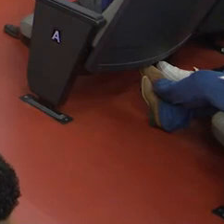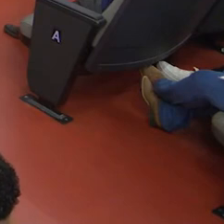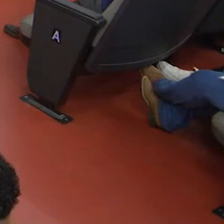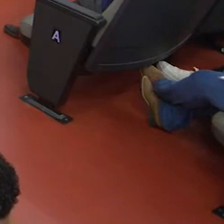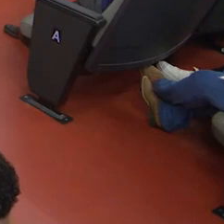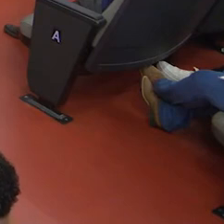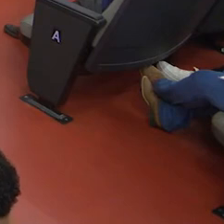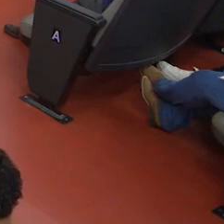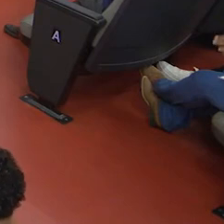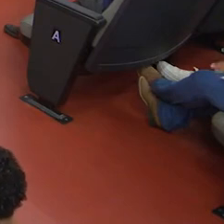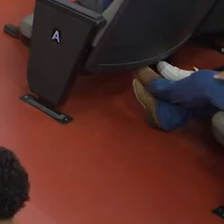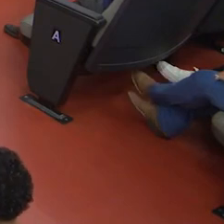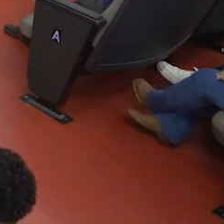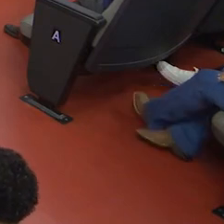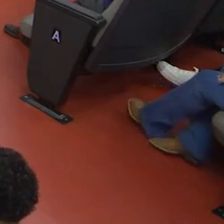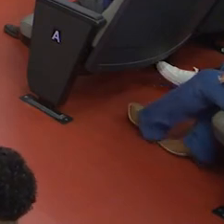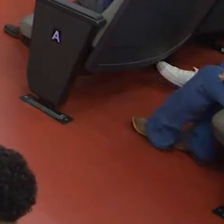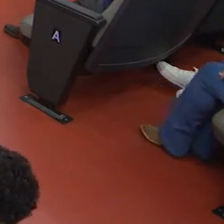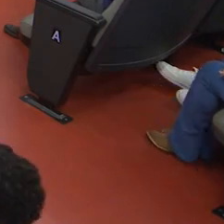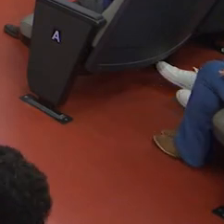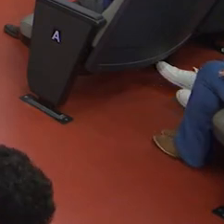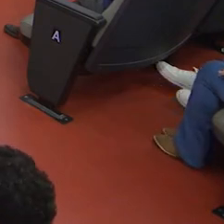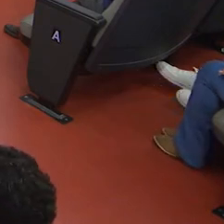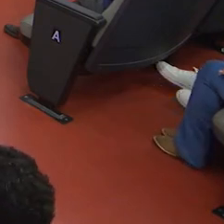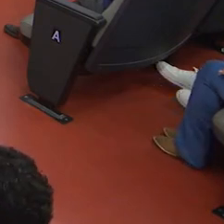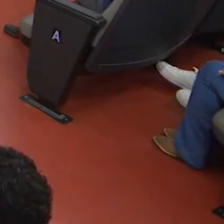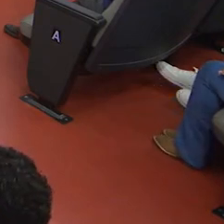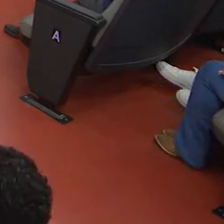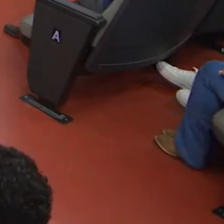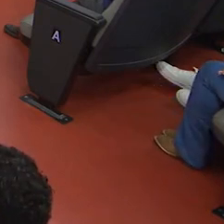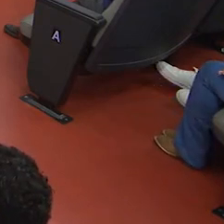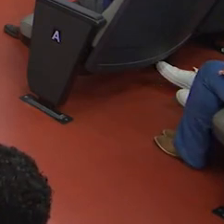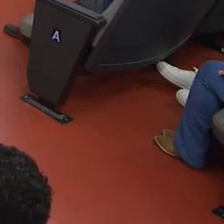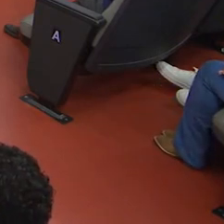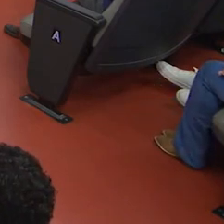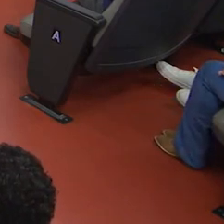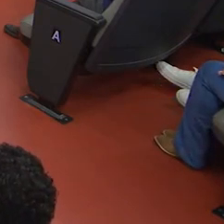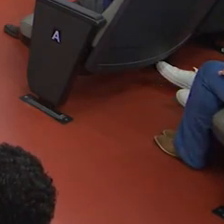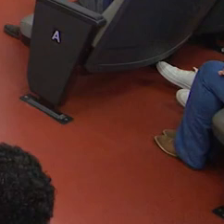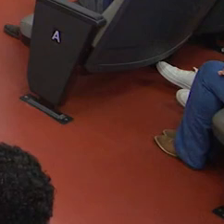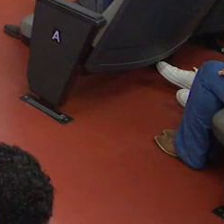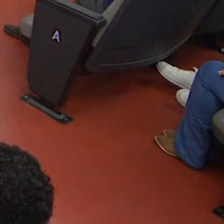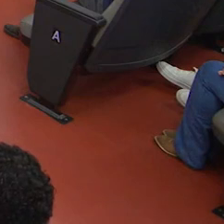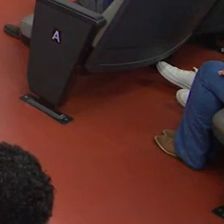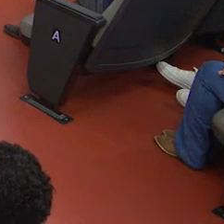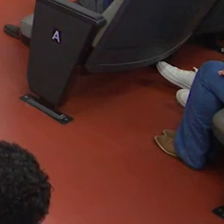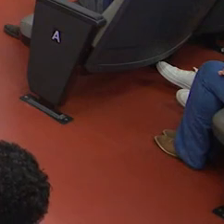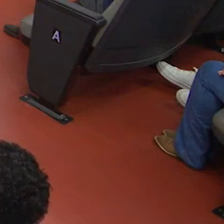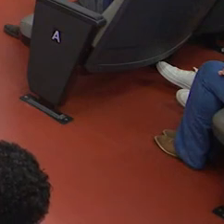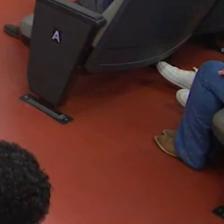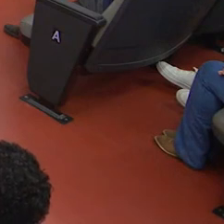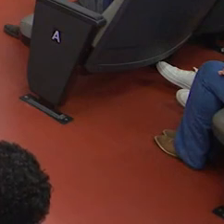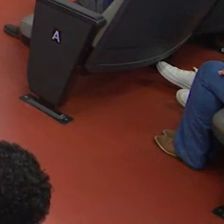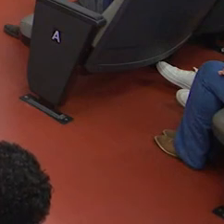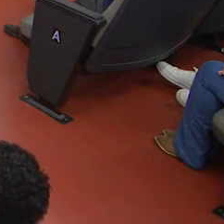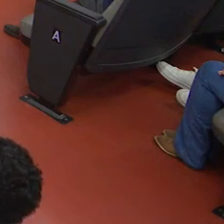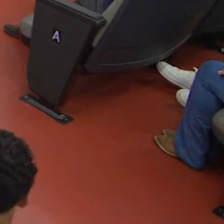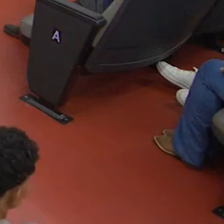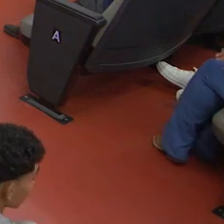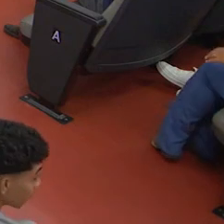abraço eu quero pedir licença a todos os convidados convidadas Antes de nós darmos sequência